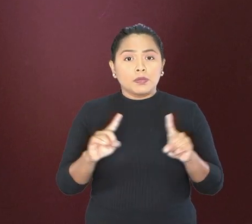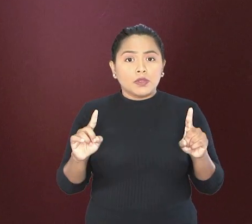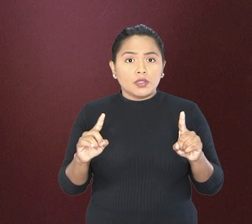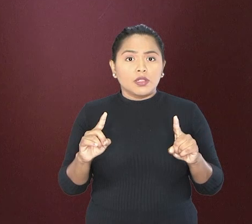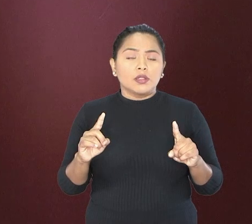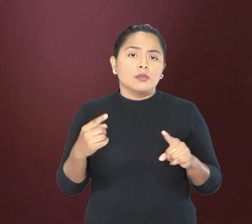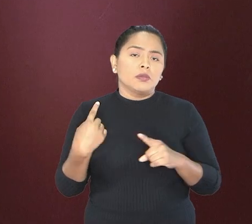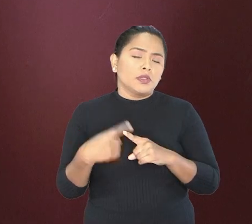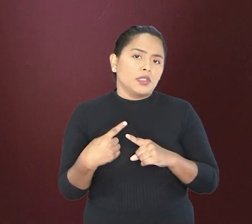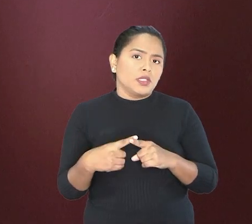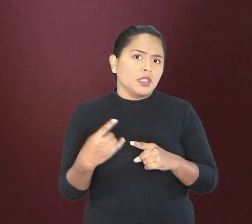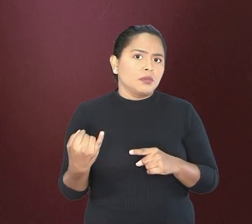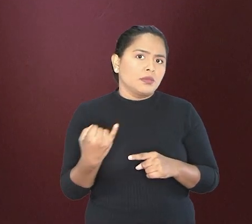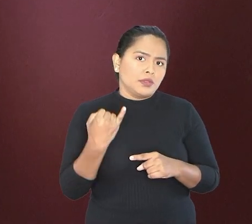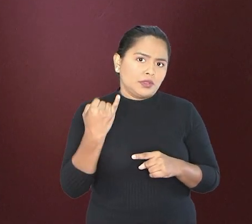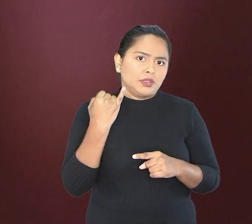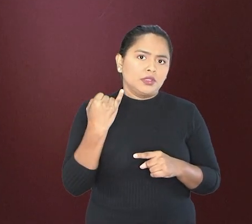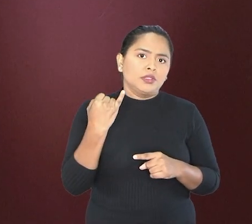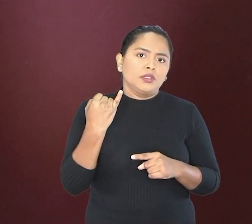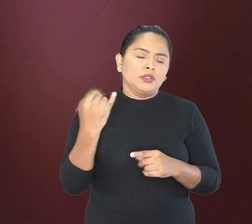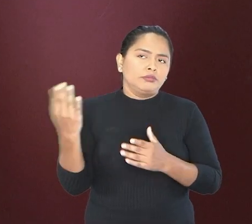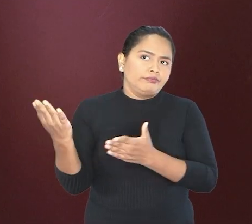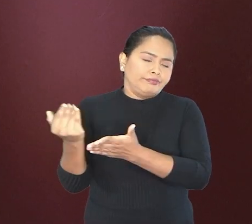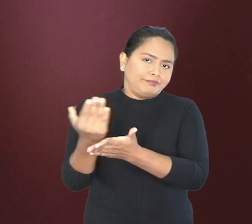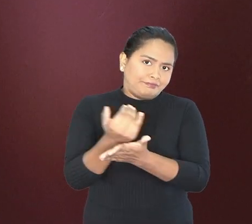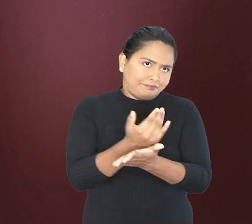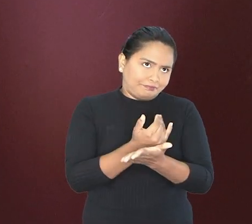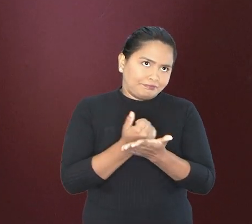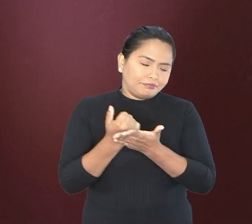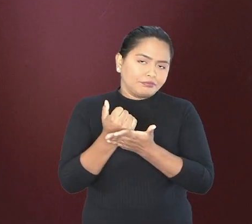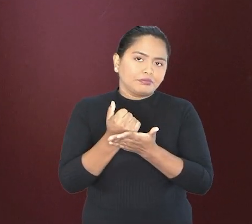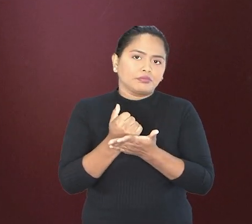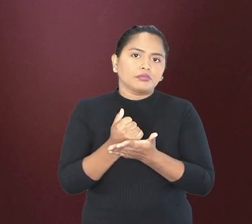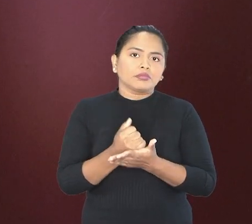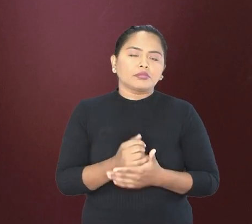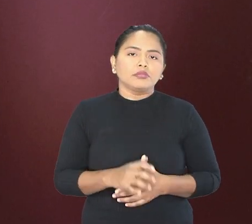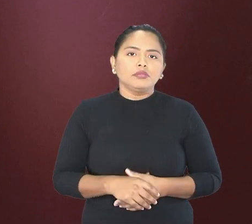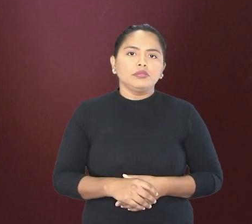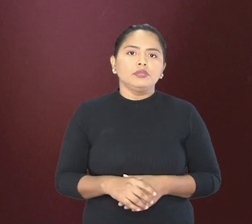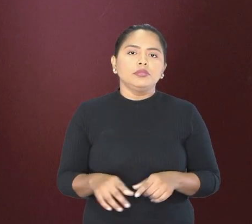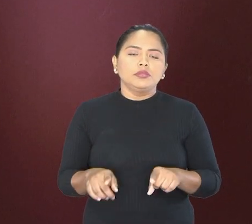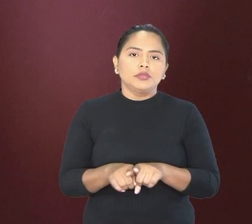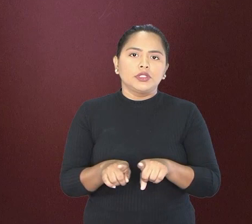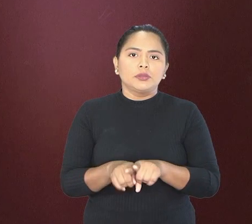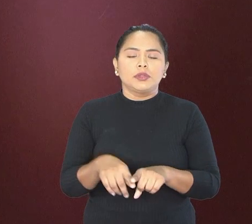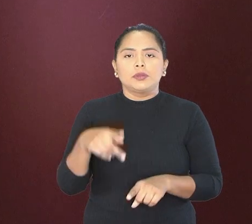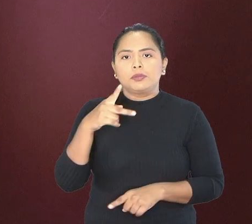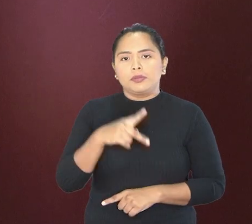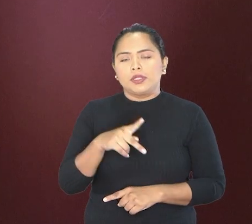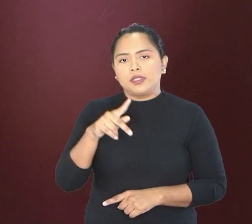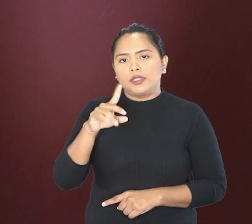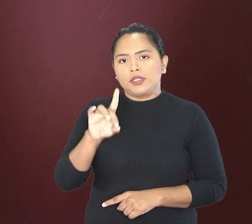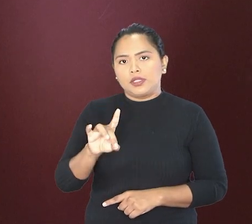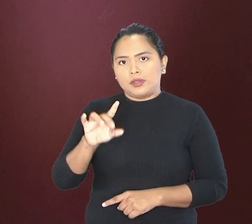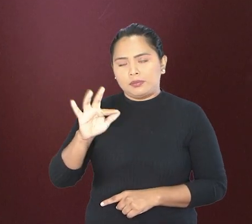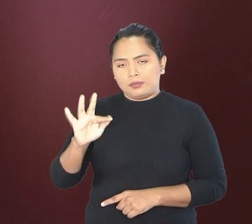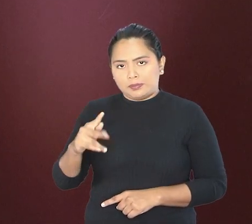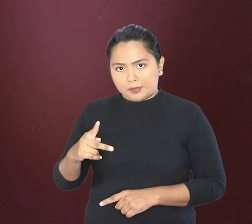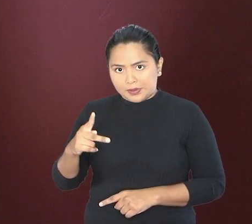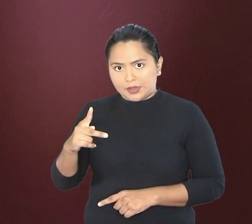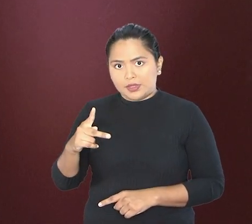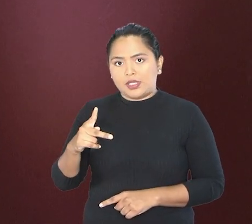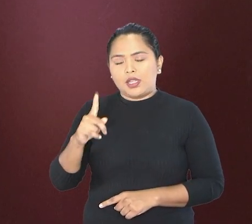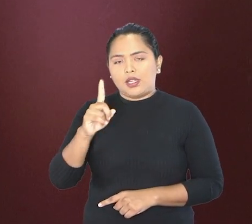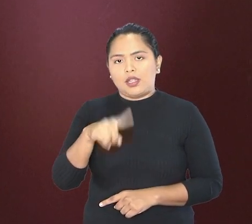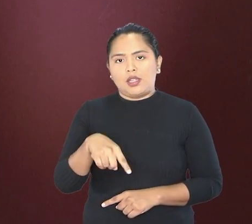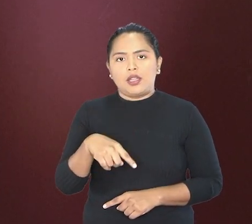de a gente estar fazendo esse levantamento dentro da instituição? E para preencher o PDP, que o PDP é uma atividade que